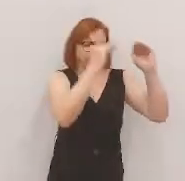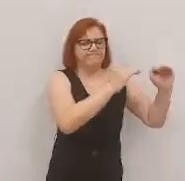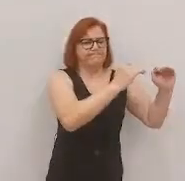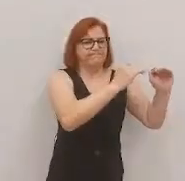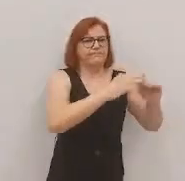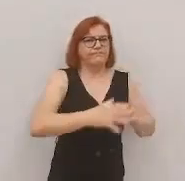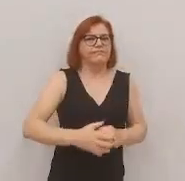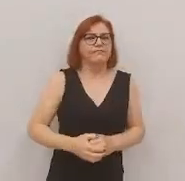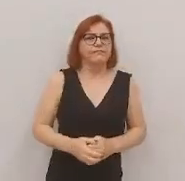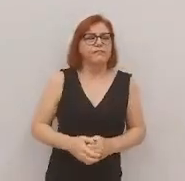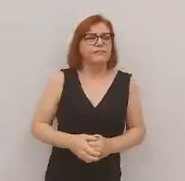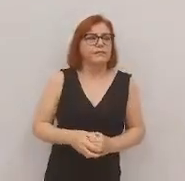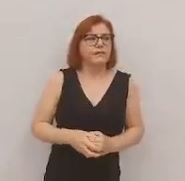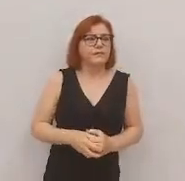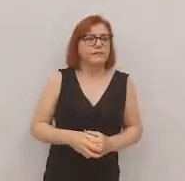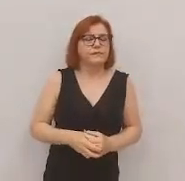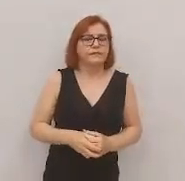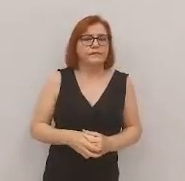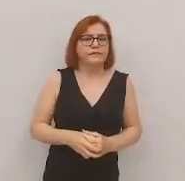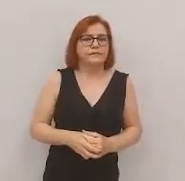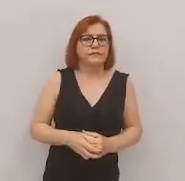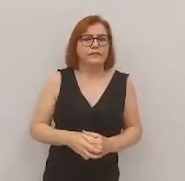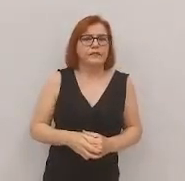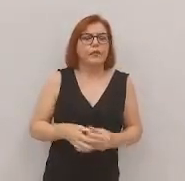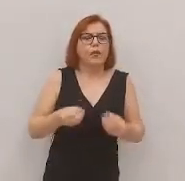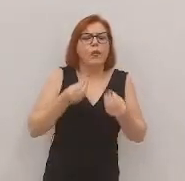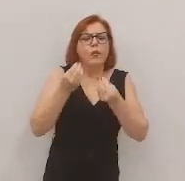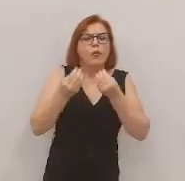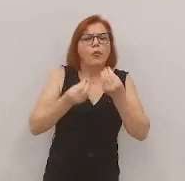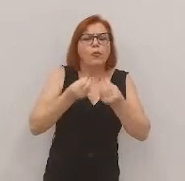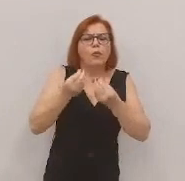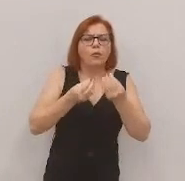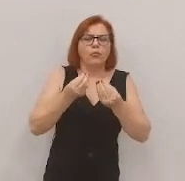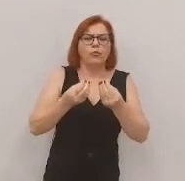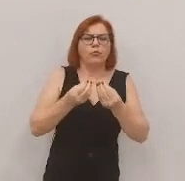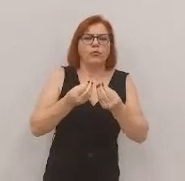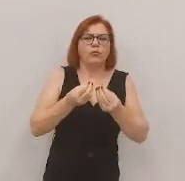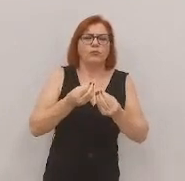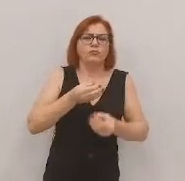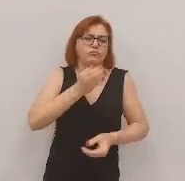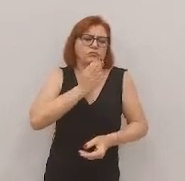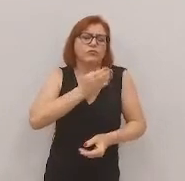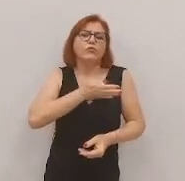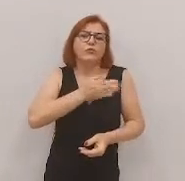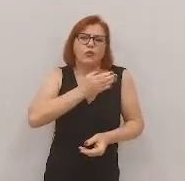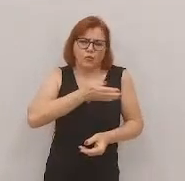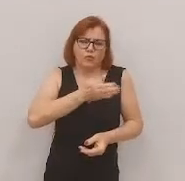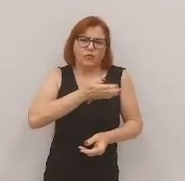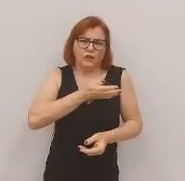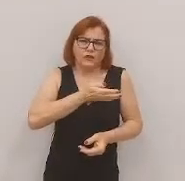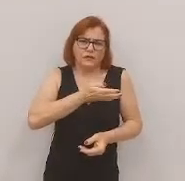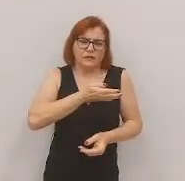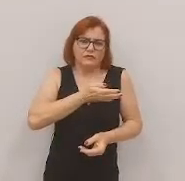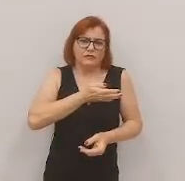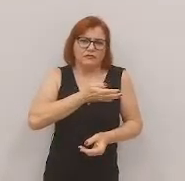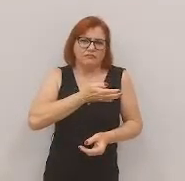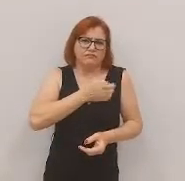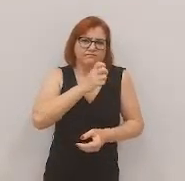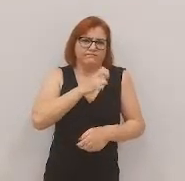Então, como que é o coração de Satanás aqui? É um coração